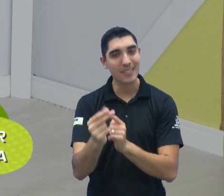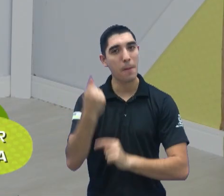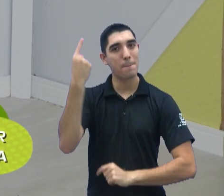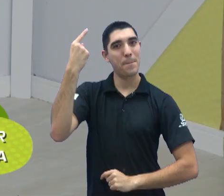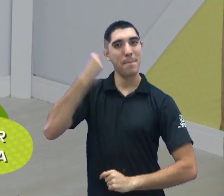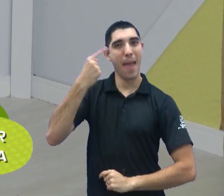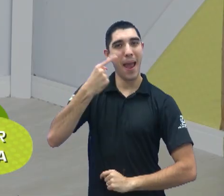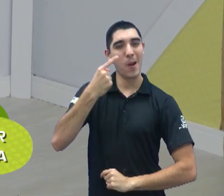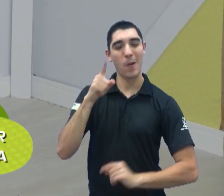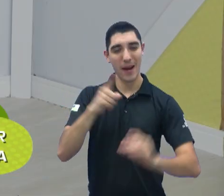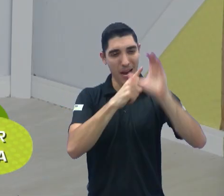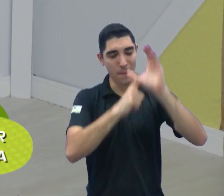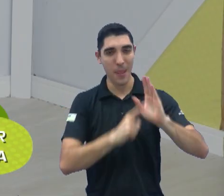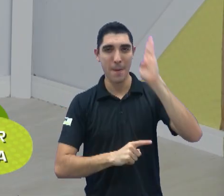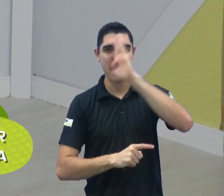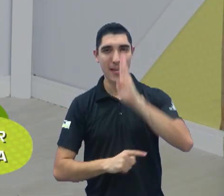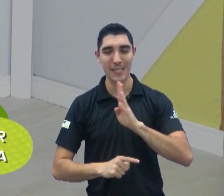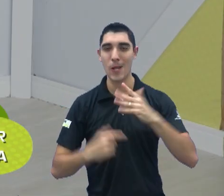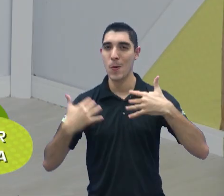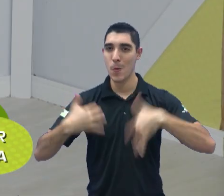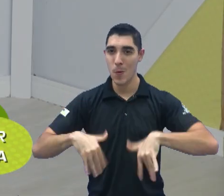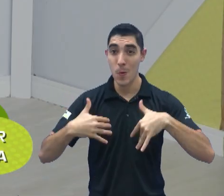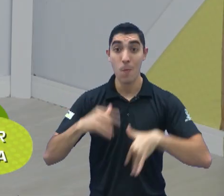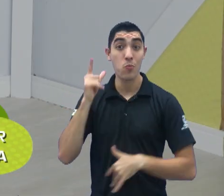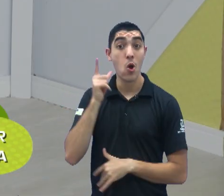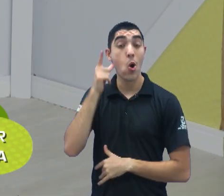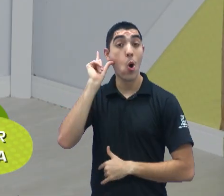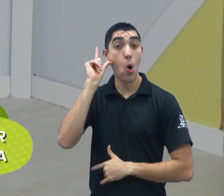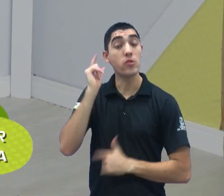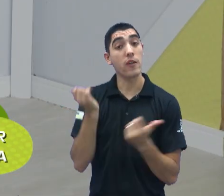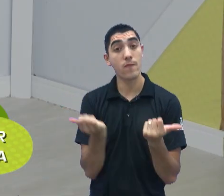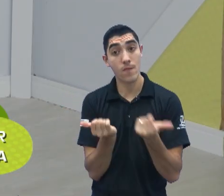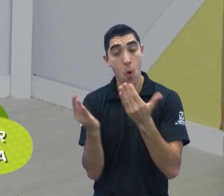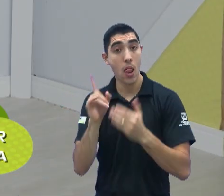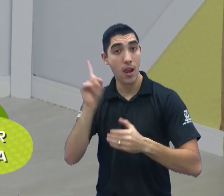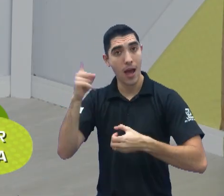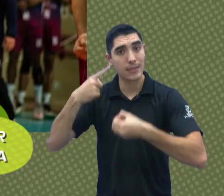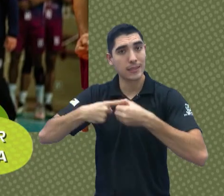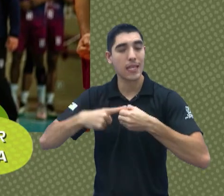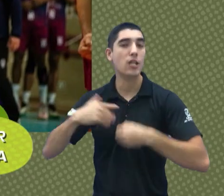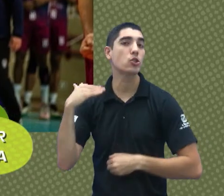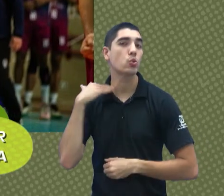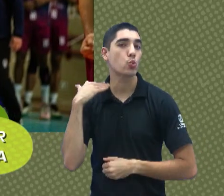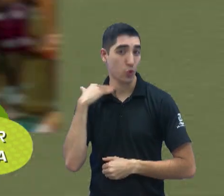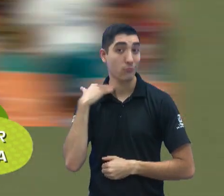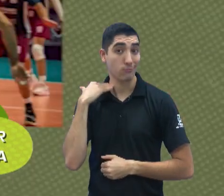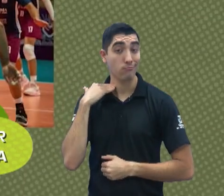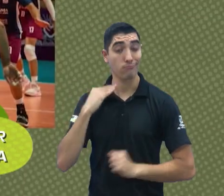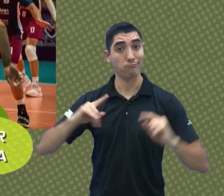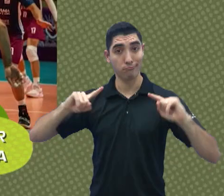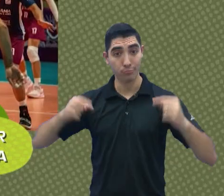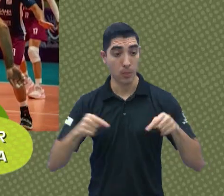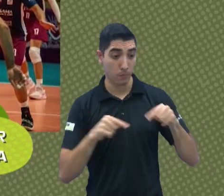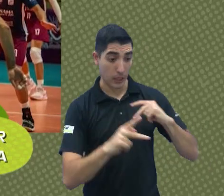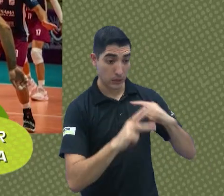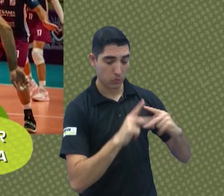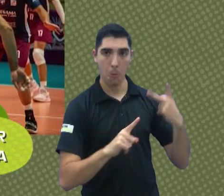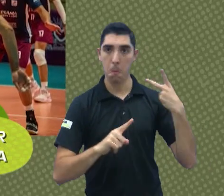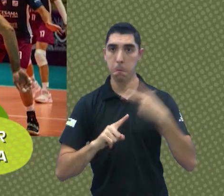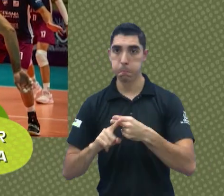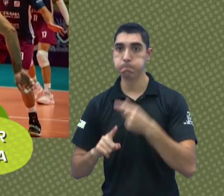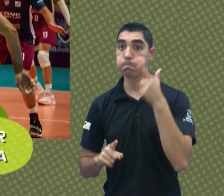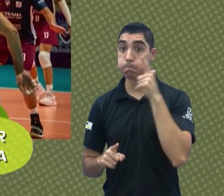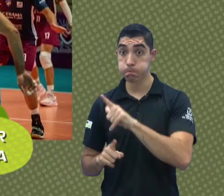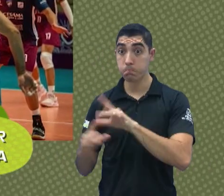na Superliga Masculina de Vôlei, hein? Ontem à noite no ginásio Antônio Marcos, em Juiz de Fora, contra os donos da casa. E olha, foi um